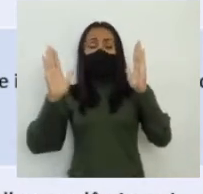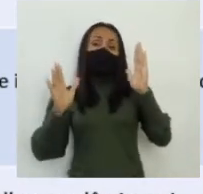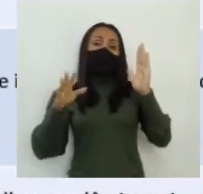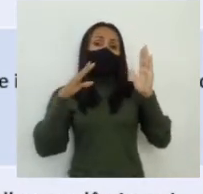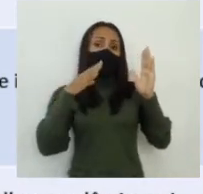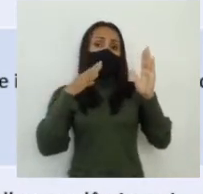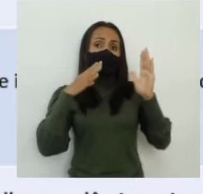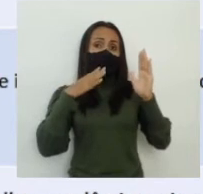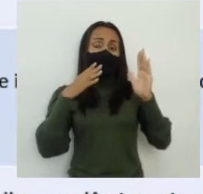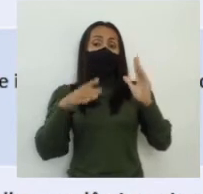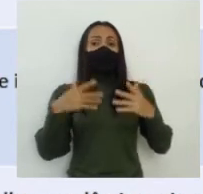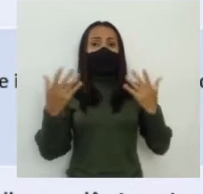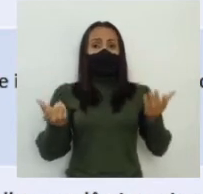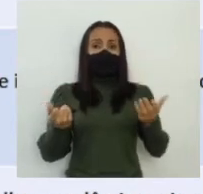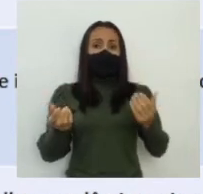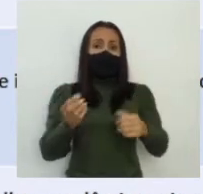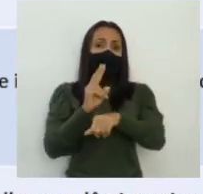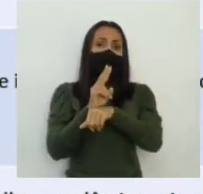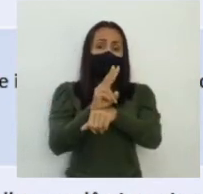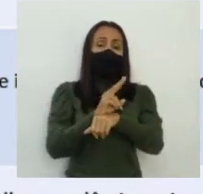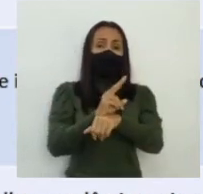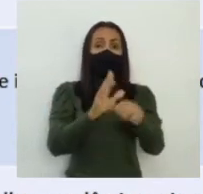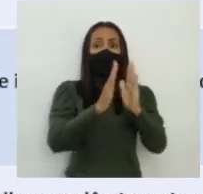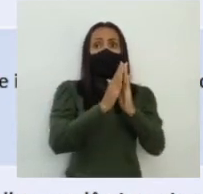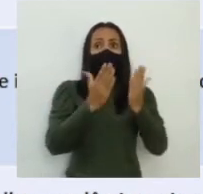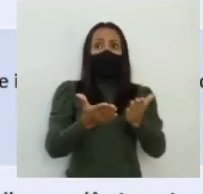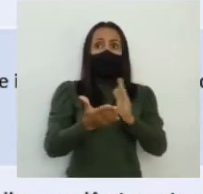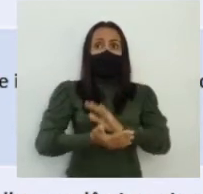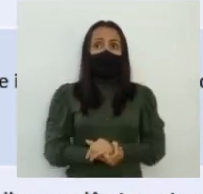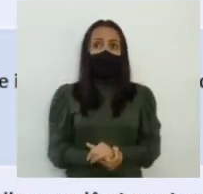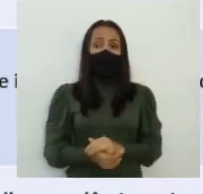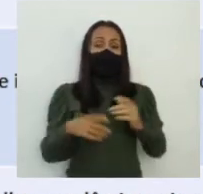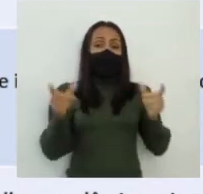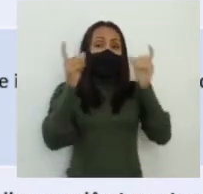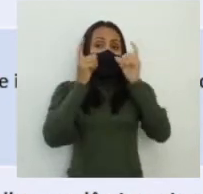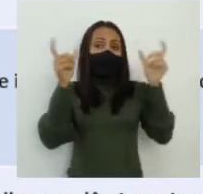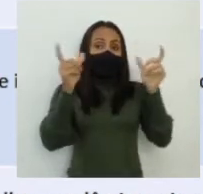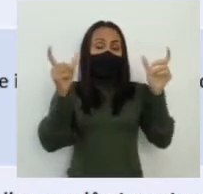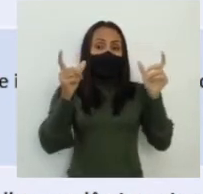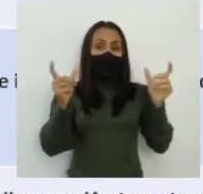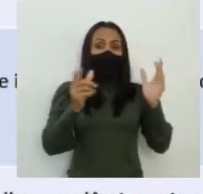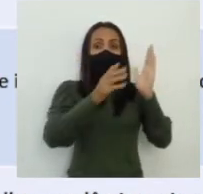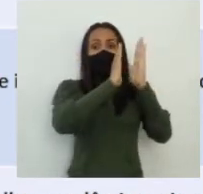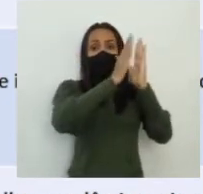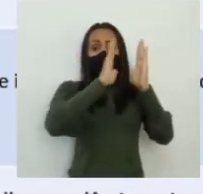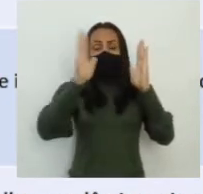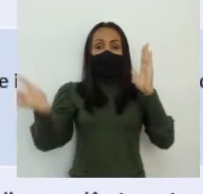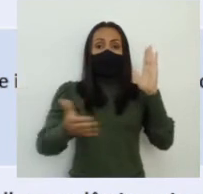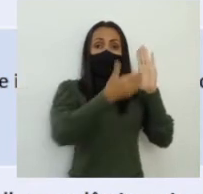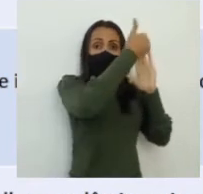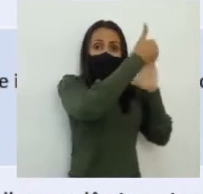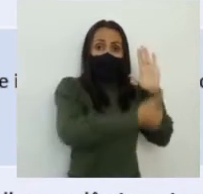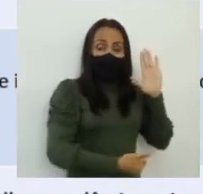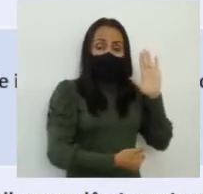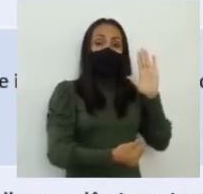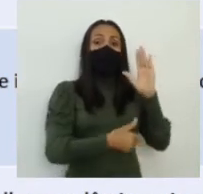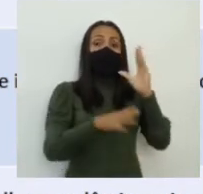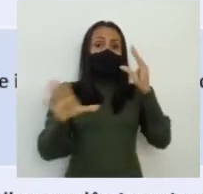empréstimo domiciliar, a comutação bibliográfica, o alerta bibliográfico, lista de novas